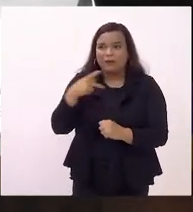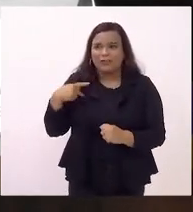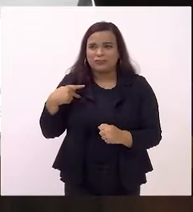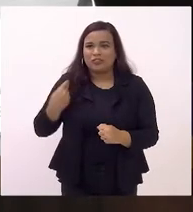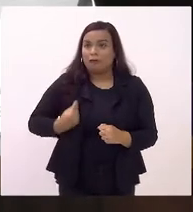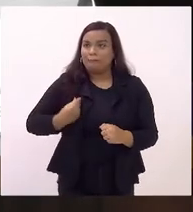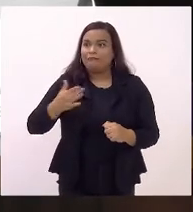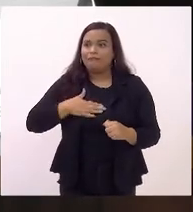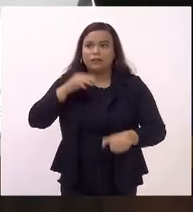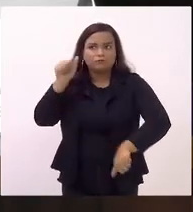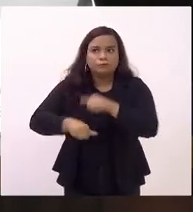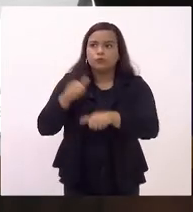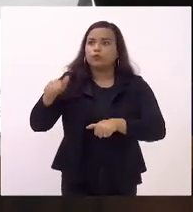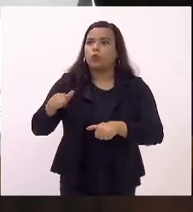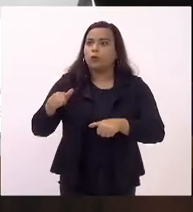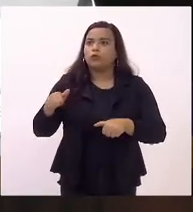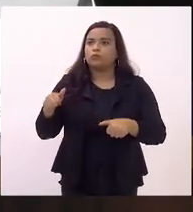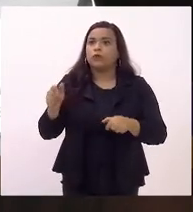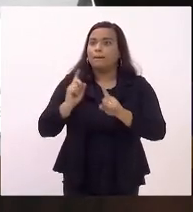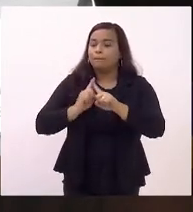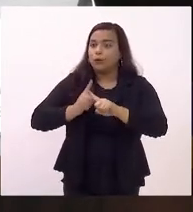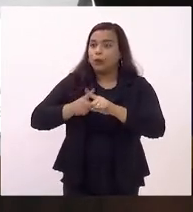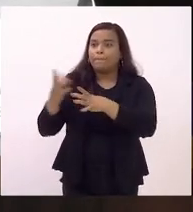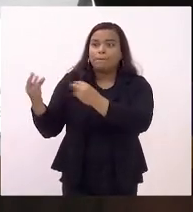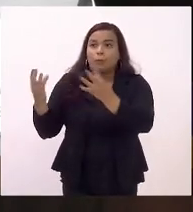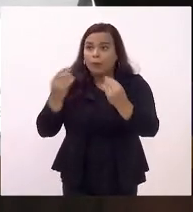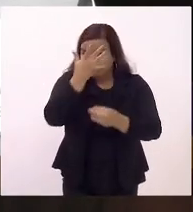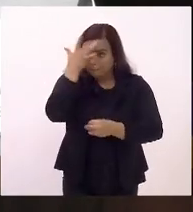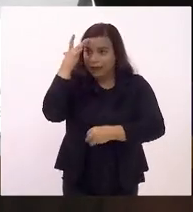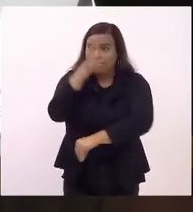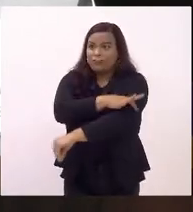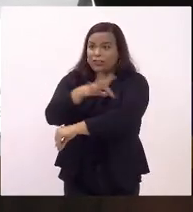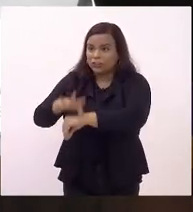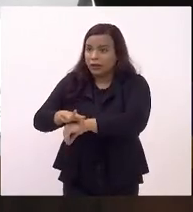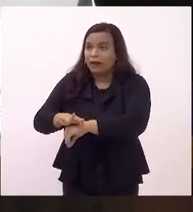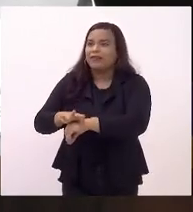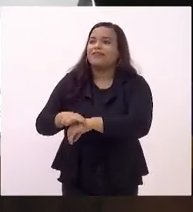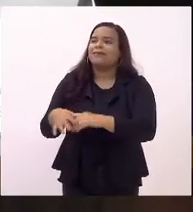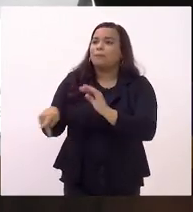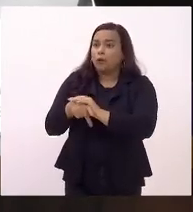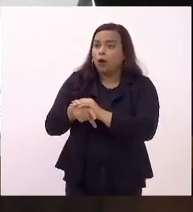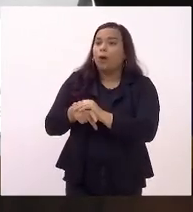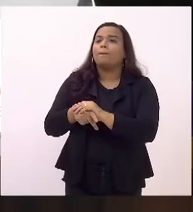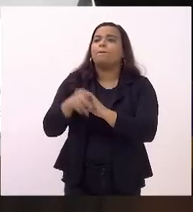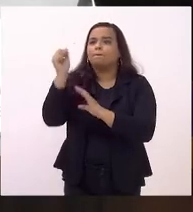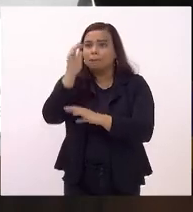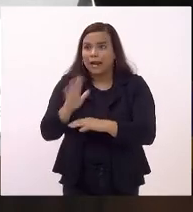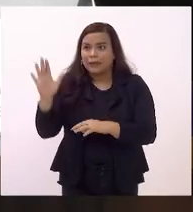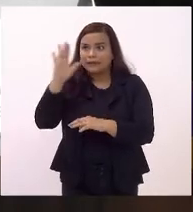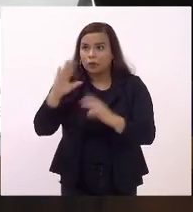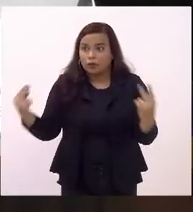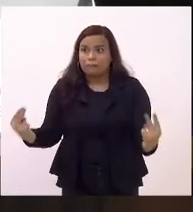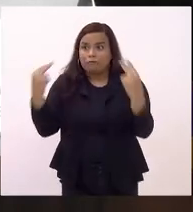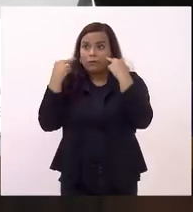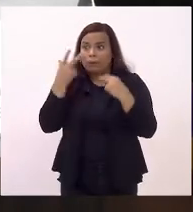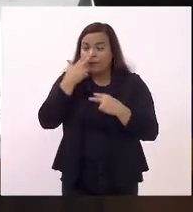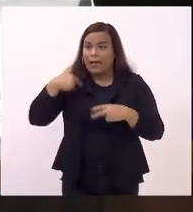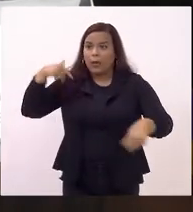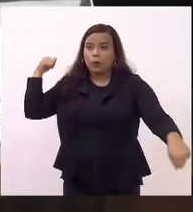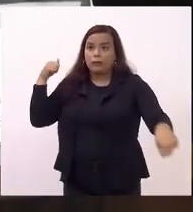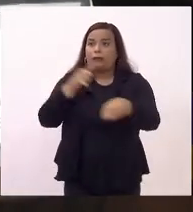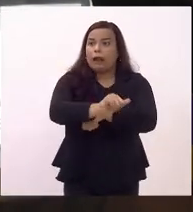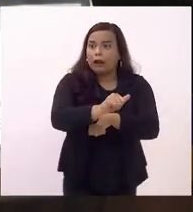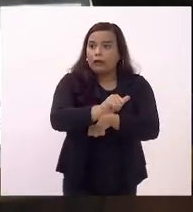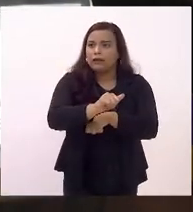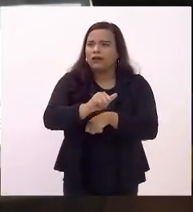porque muitos evangélicos do Brasil viram aquele ato meu como um ato de traição. Era um pastor que